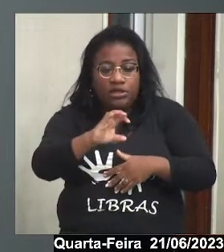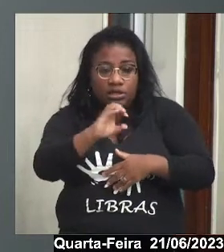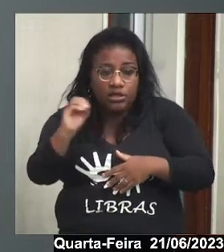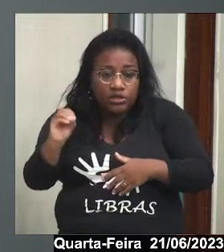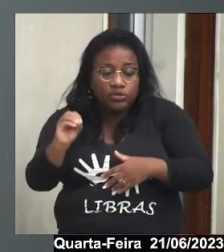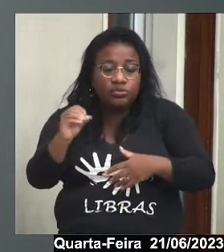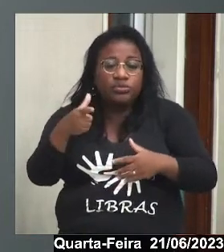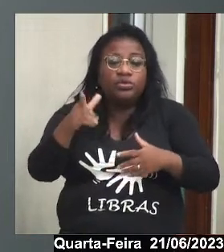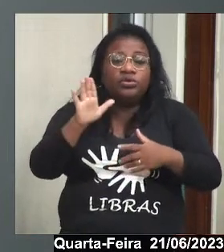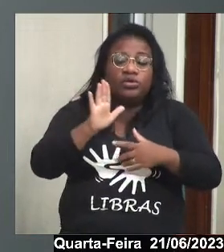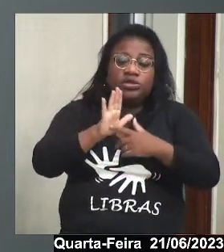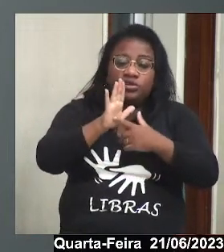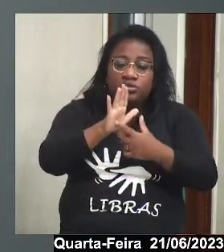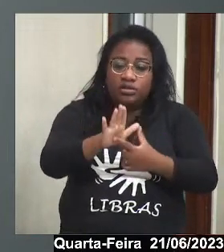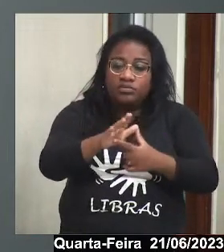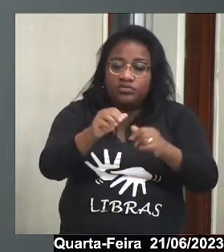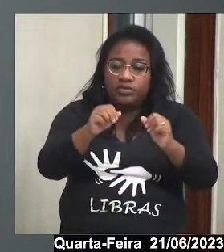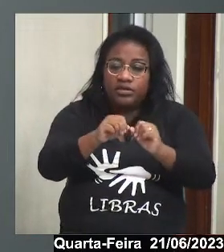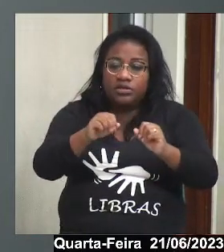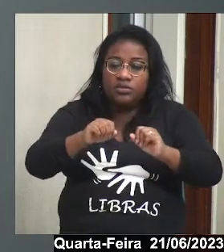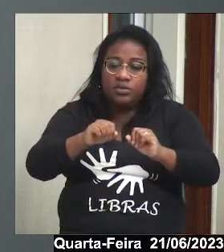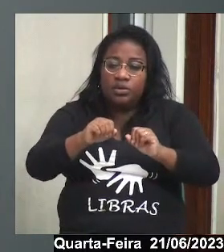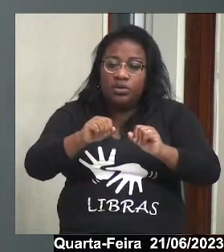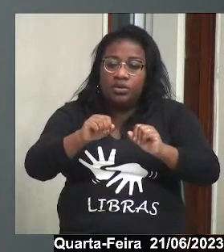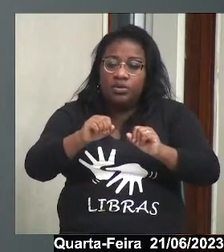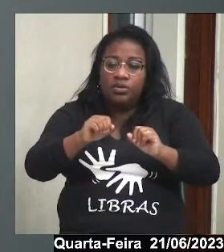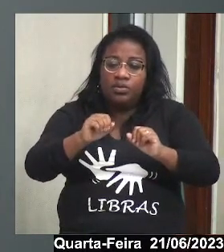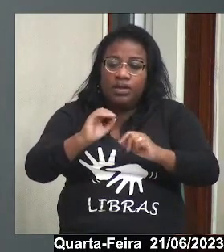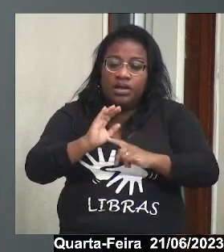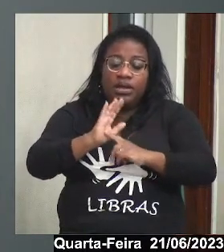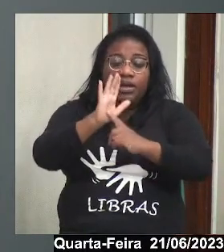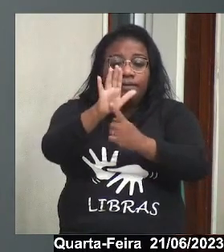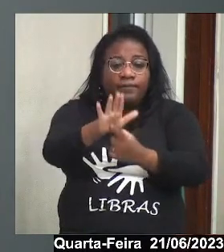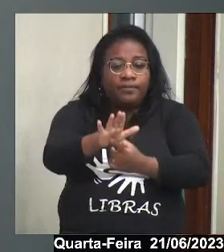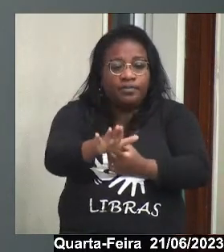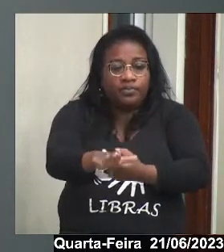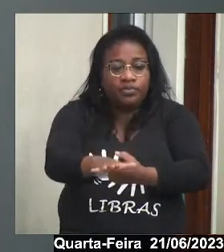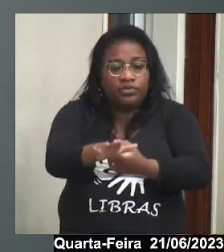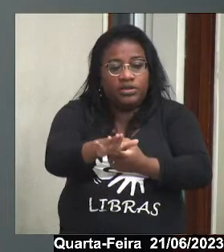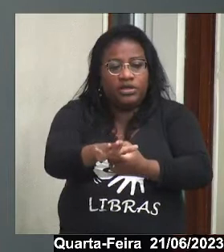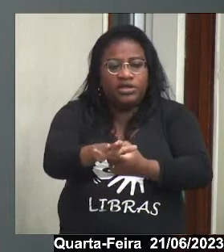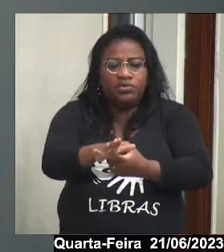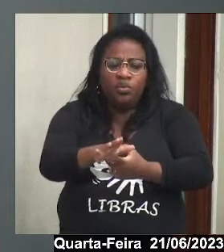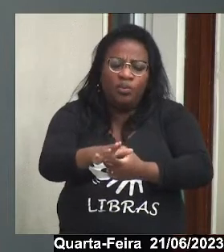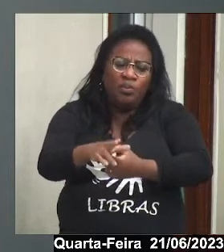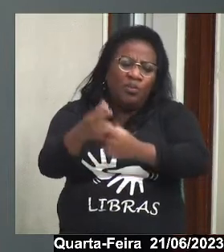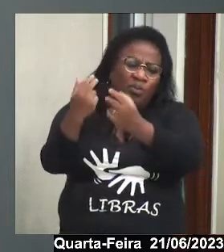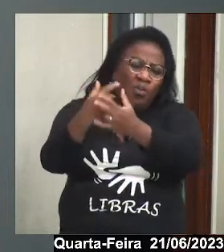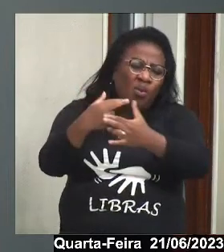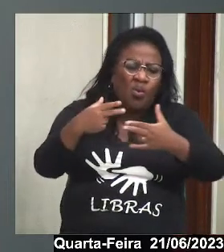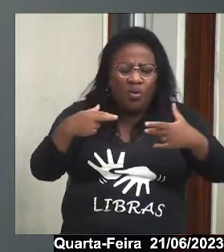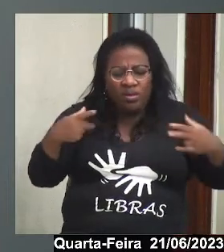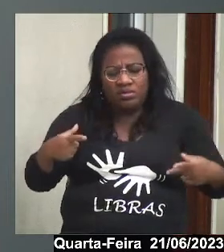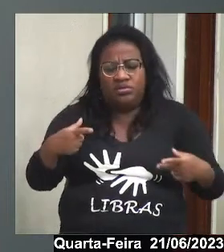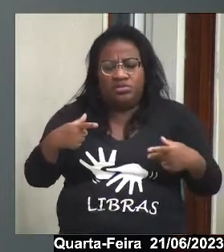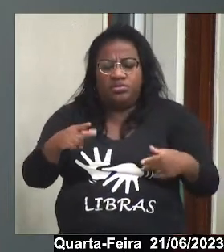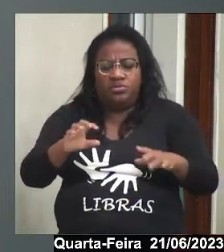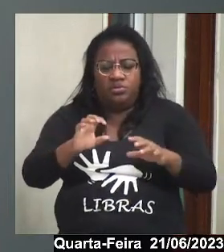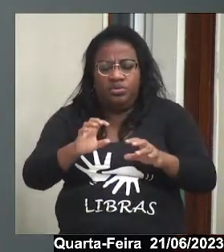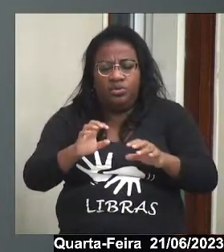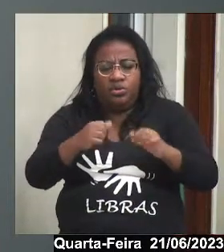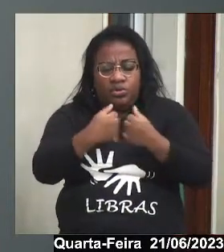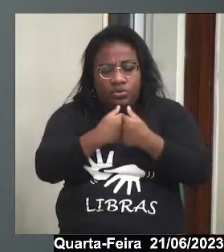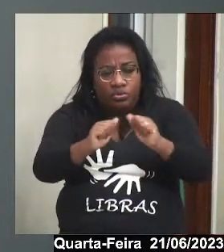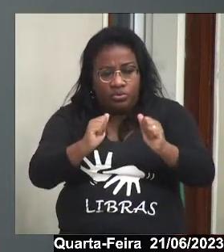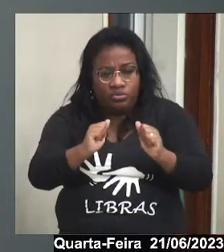expositores de ônibus antigo, ônibus que contribuíram muito com a sociedade em outros momentos e hoje